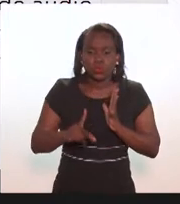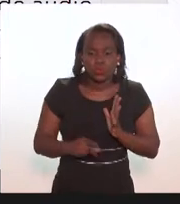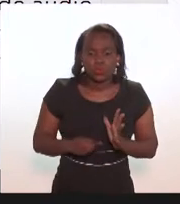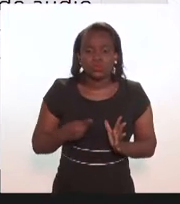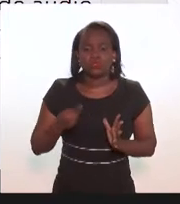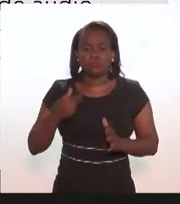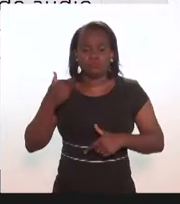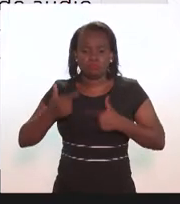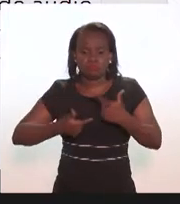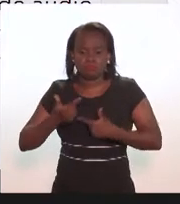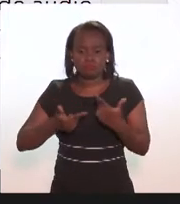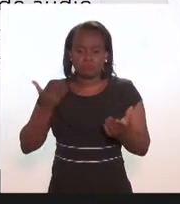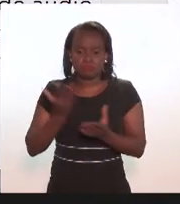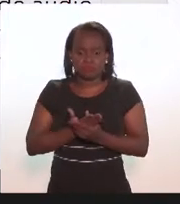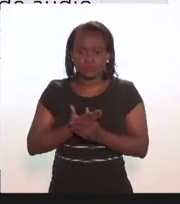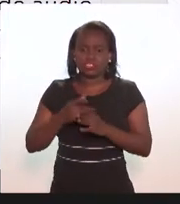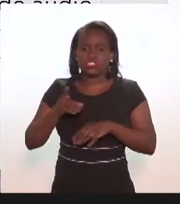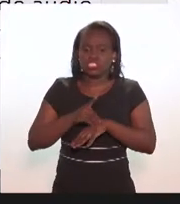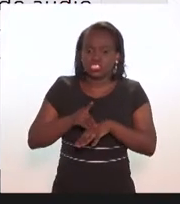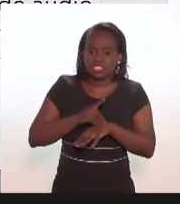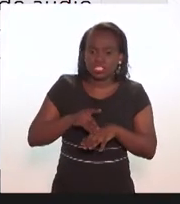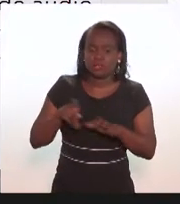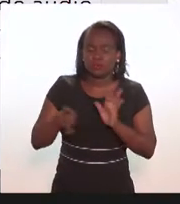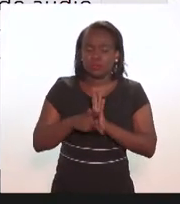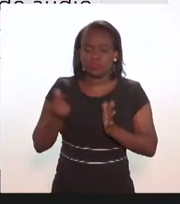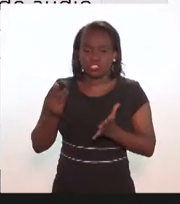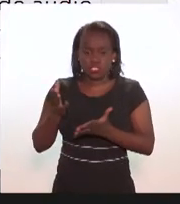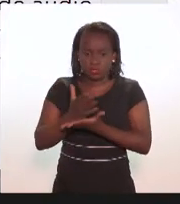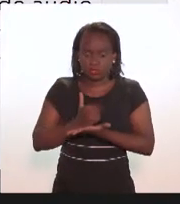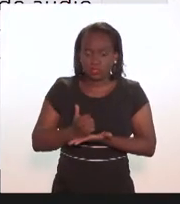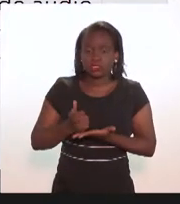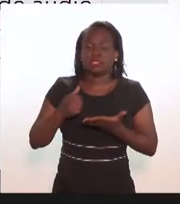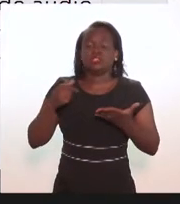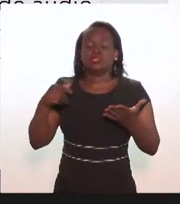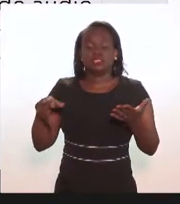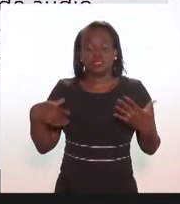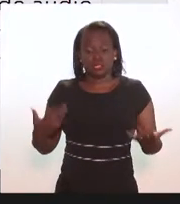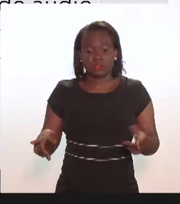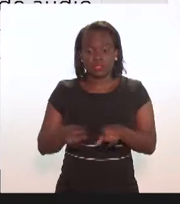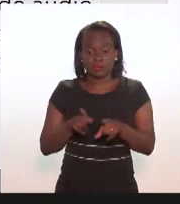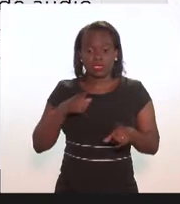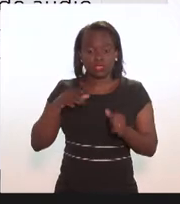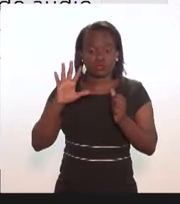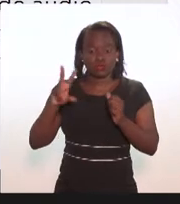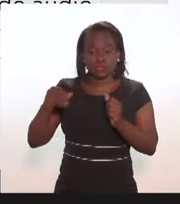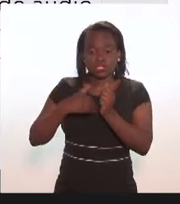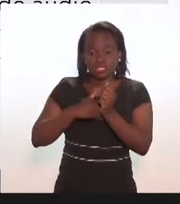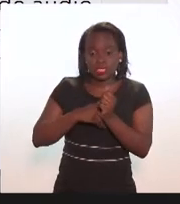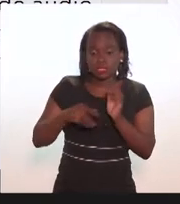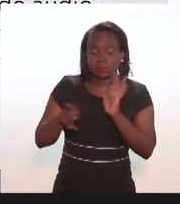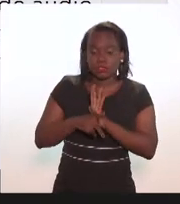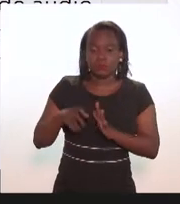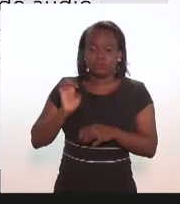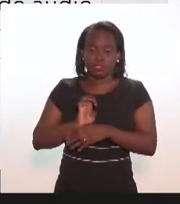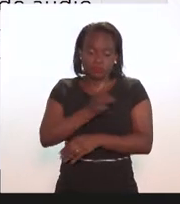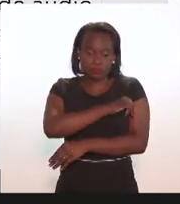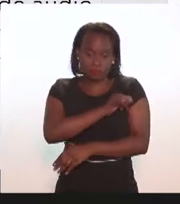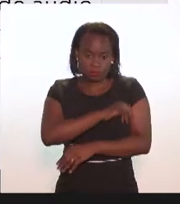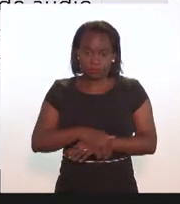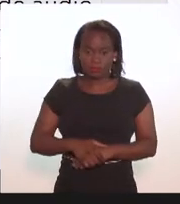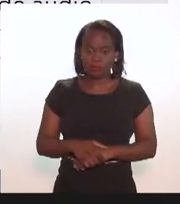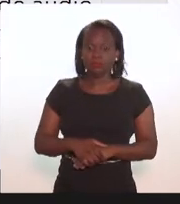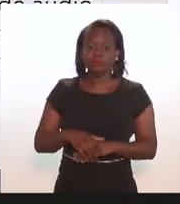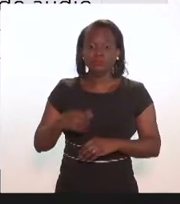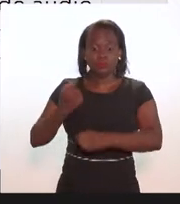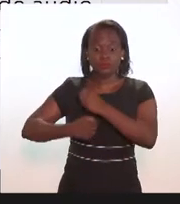todos os processos digitais de receita e que concentra, portanto, todo o sigilo fiscal do Estado do Rio de Janeiro.